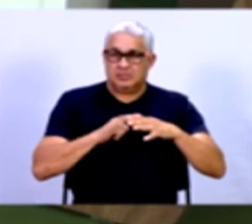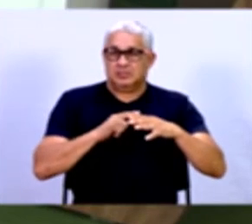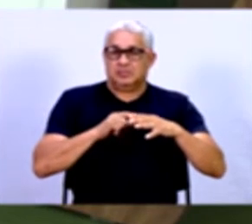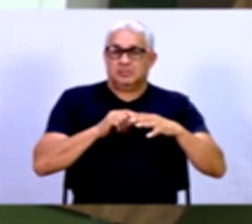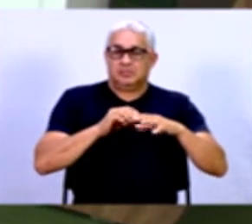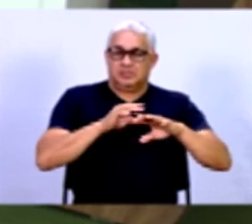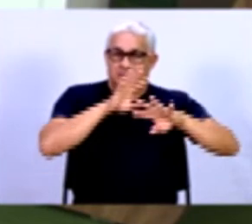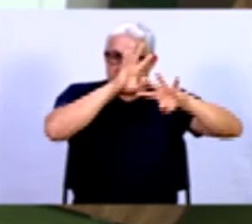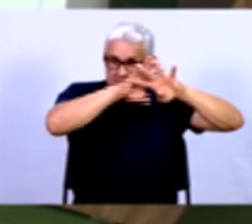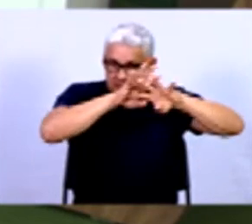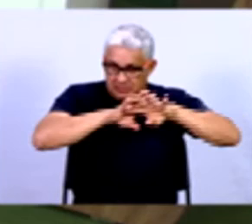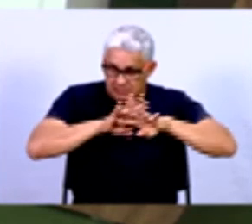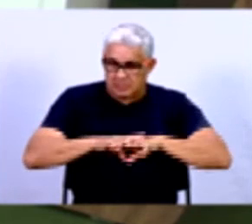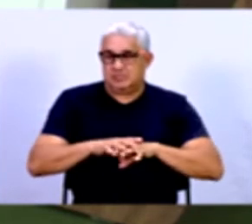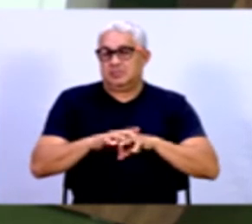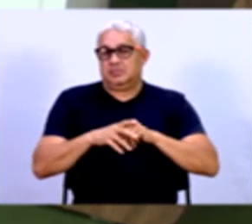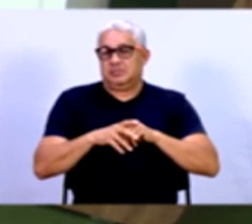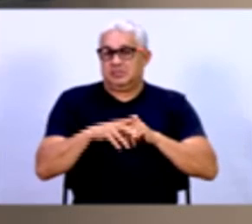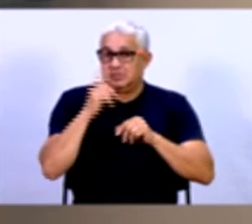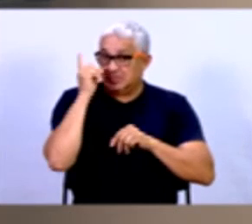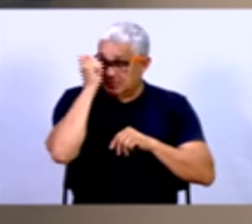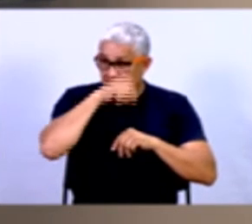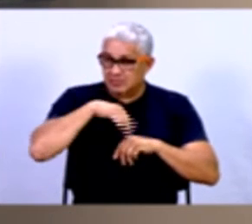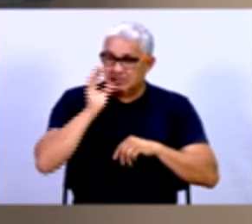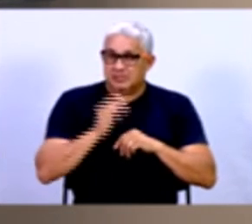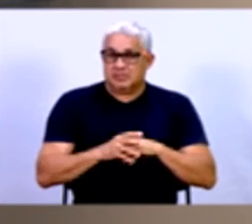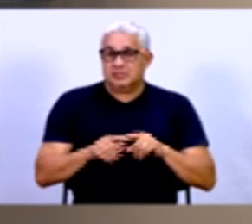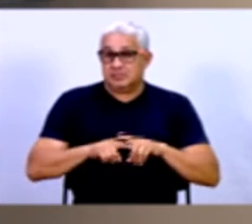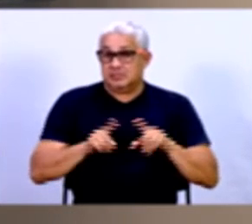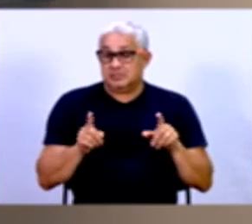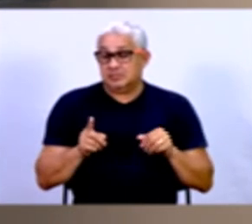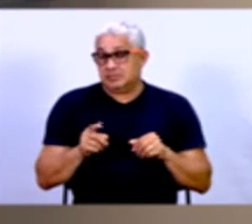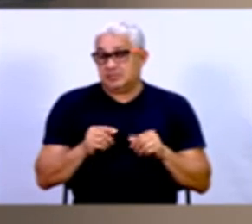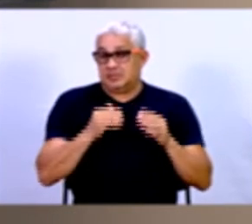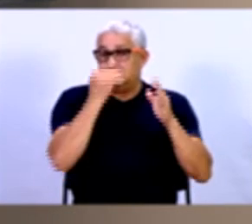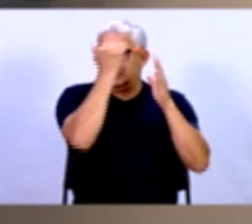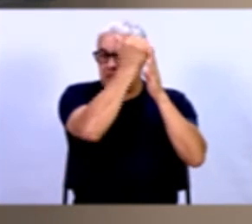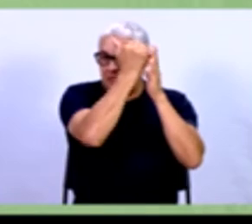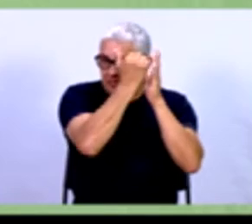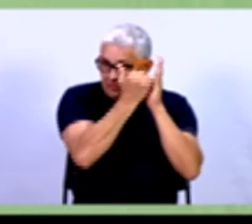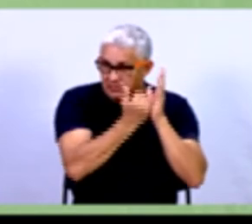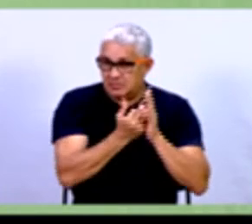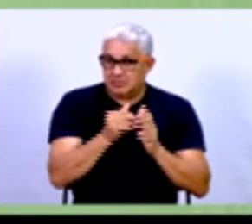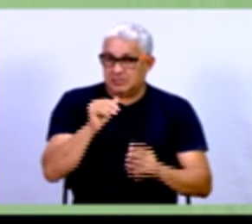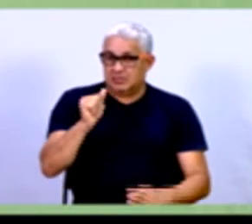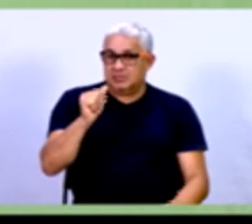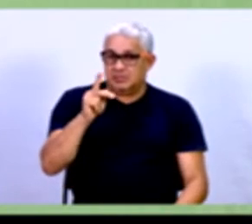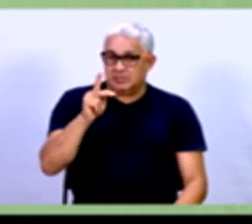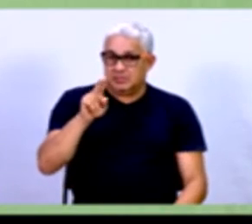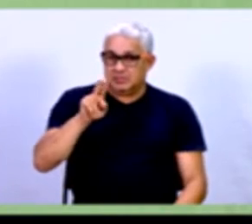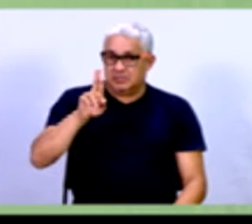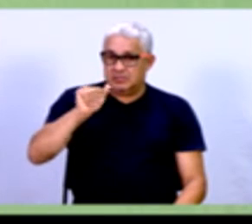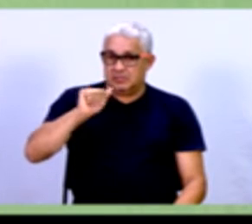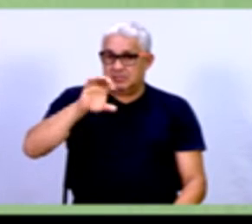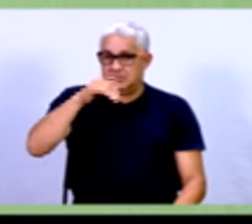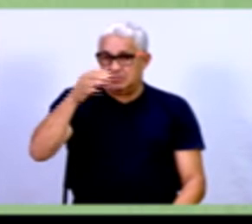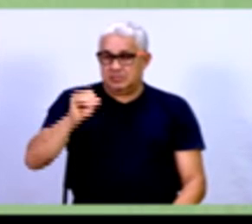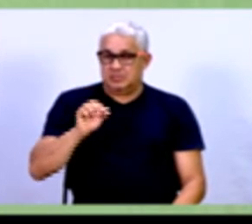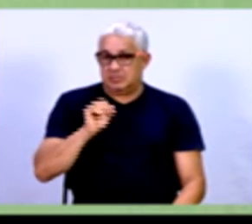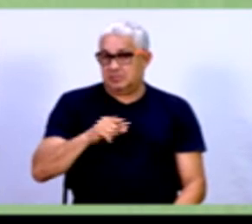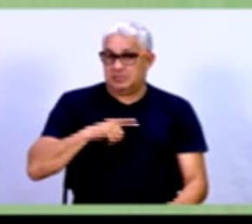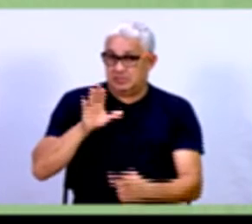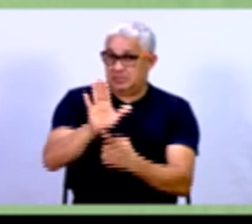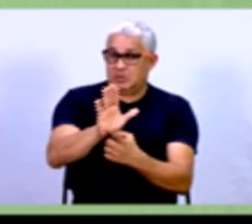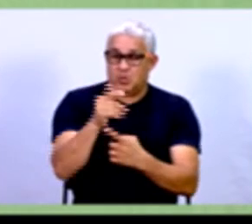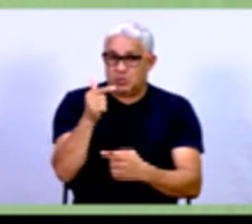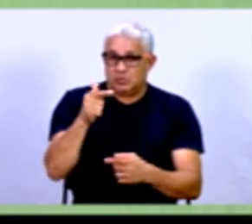as planilhas, então daí já fica um pouco mais complicado, mas essa é a fase da apuração. Principalmente quando a nossa amostra não é muito grande, fica bem